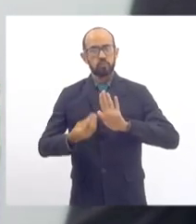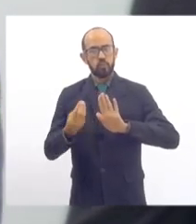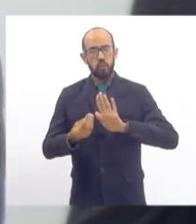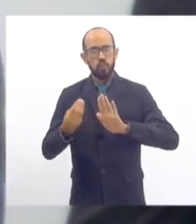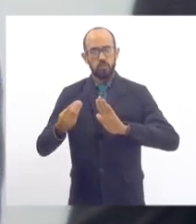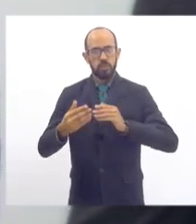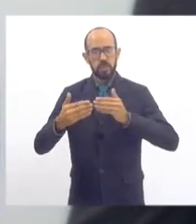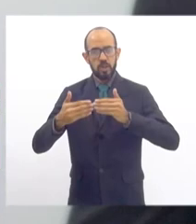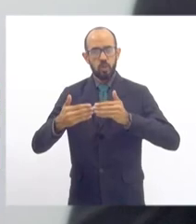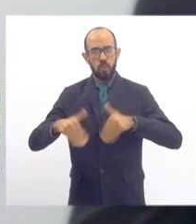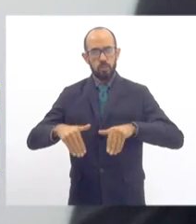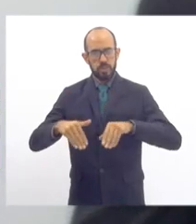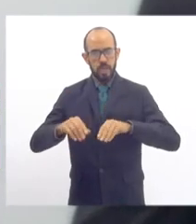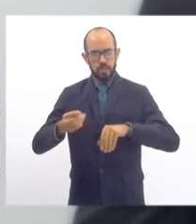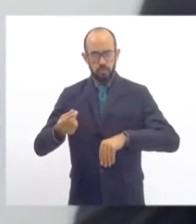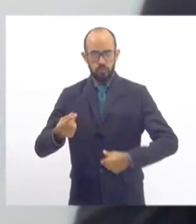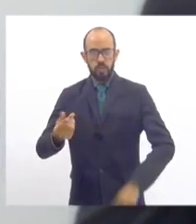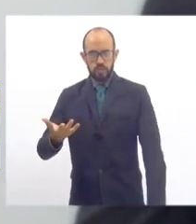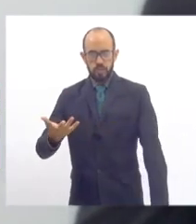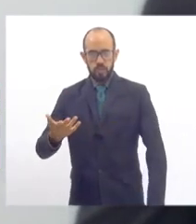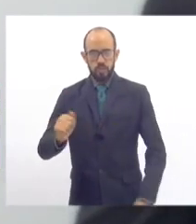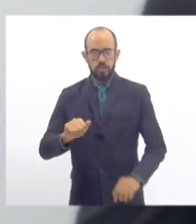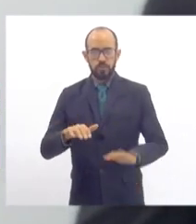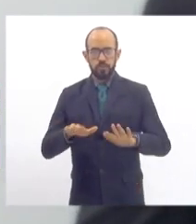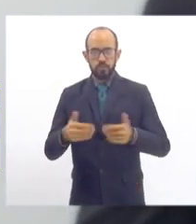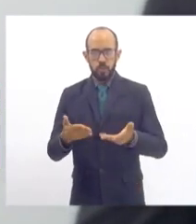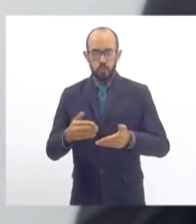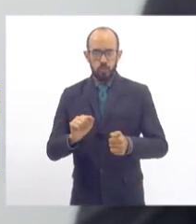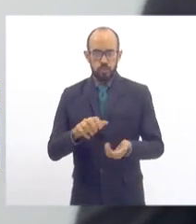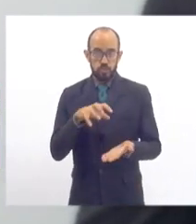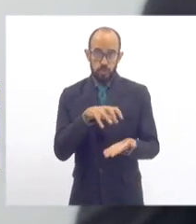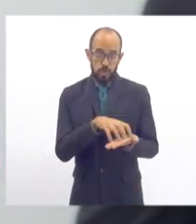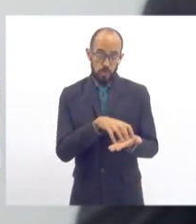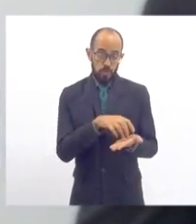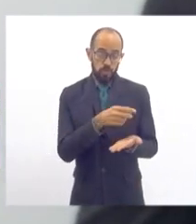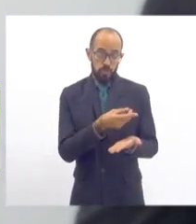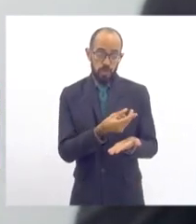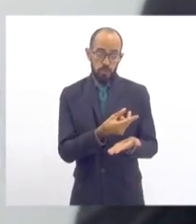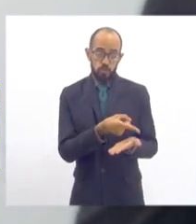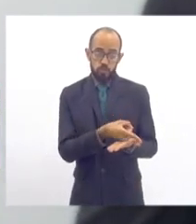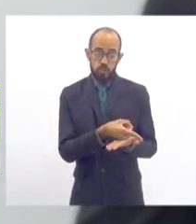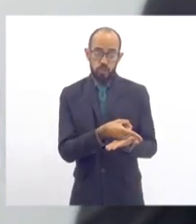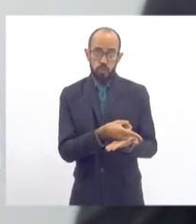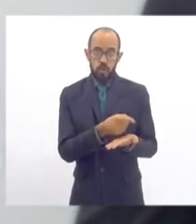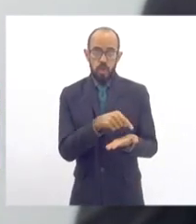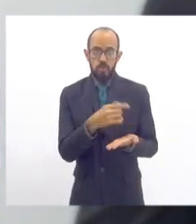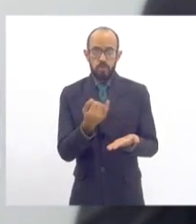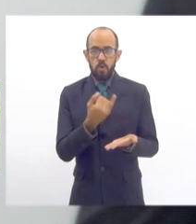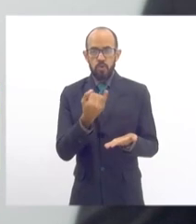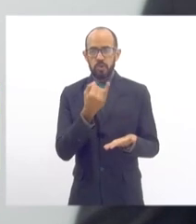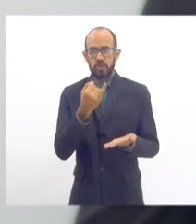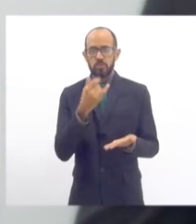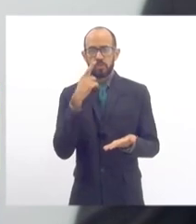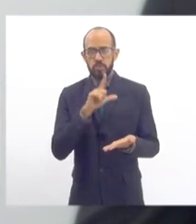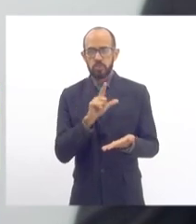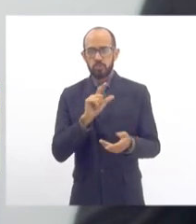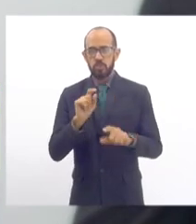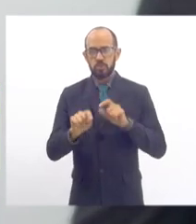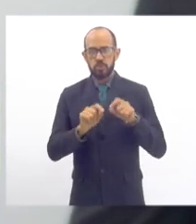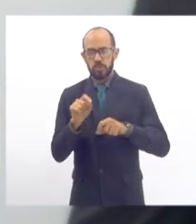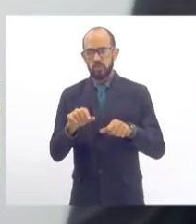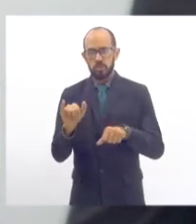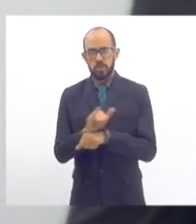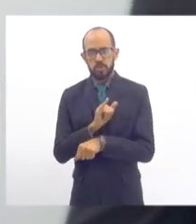compensações financeiras. Nesse sentido, o fato de a gente estar num órgão que é arrecadador é importante porque nos dá mais facilmente